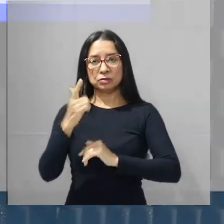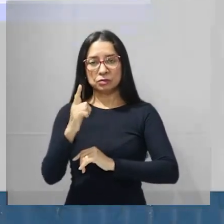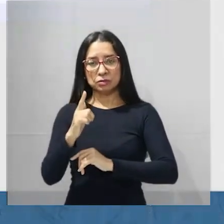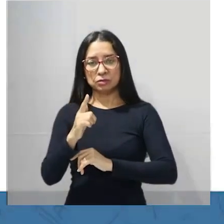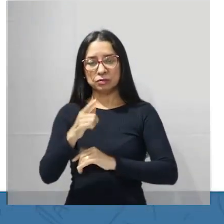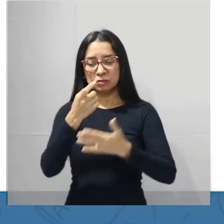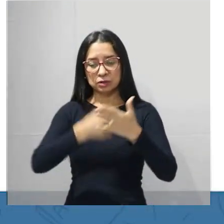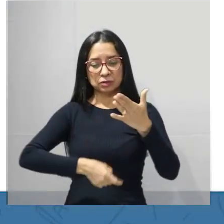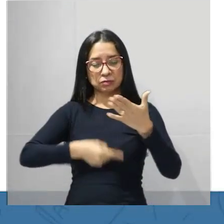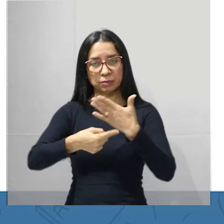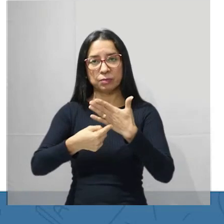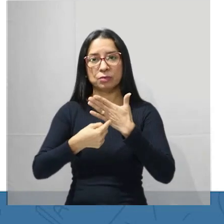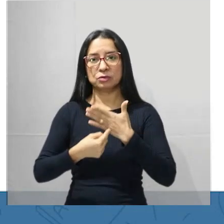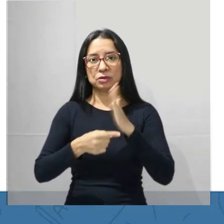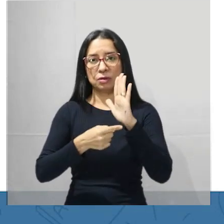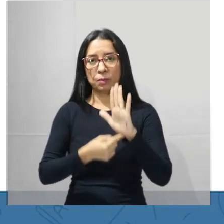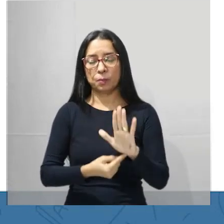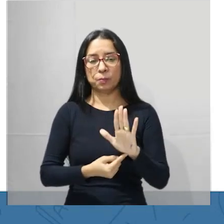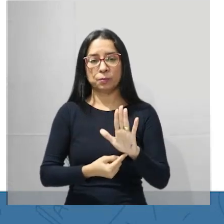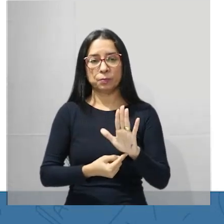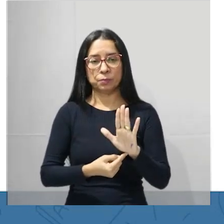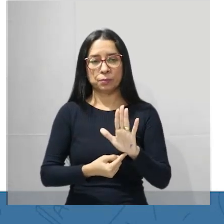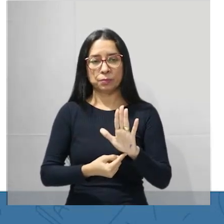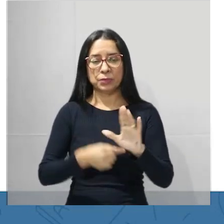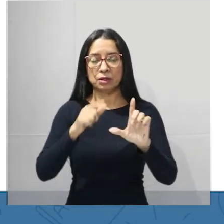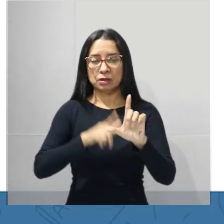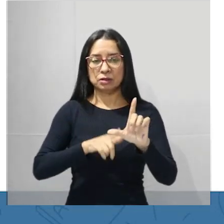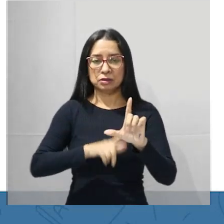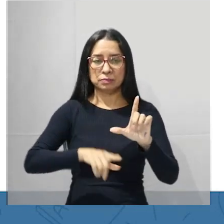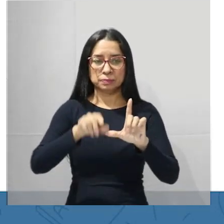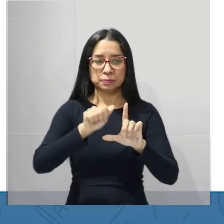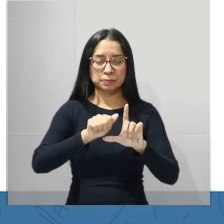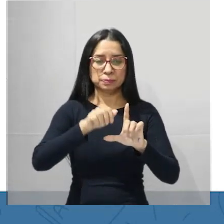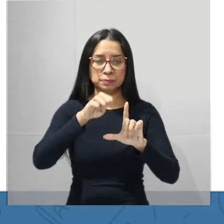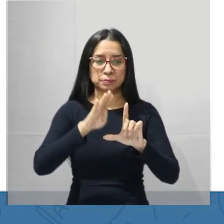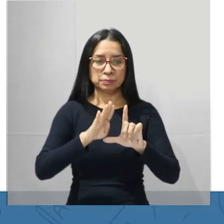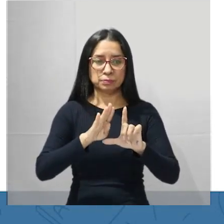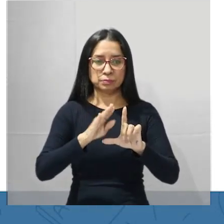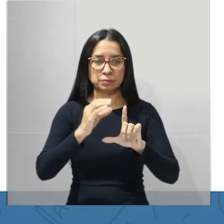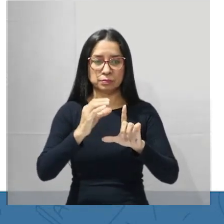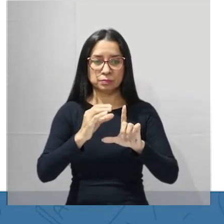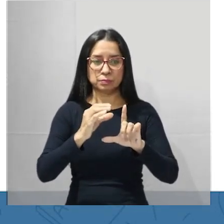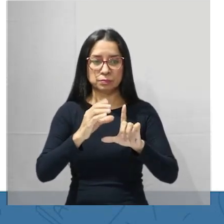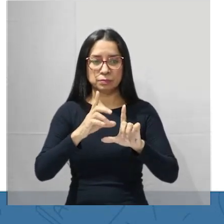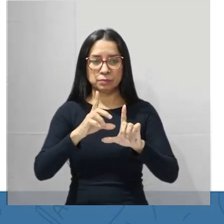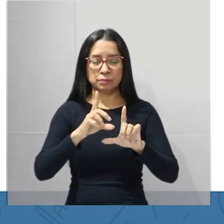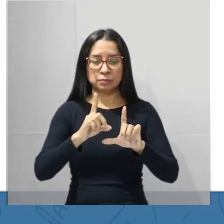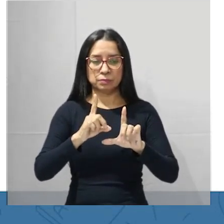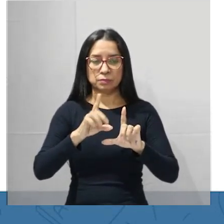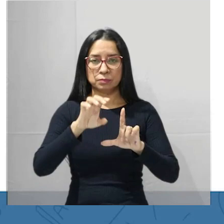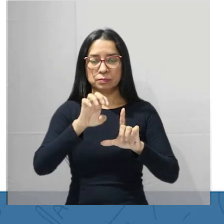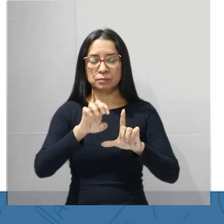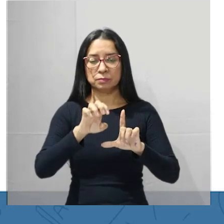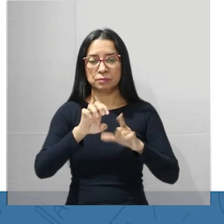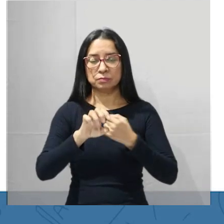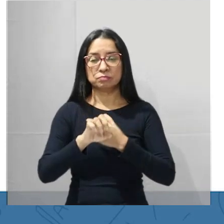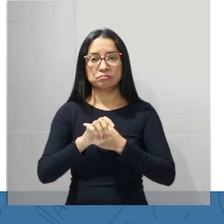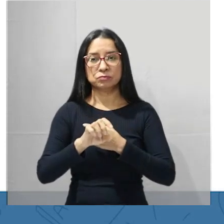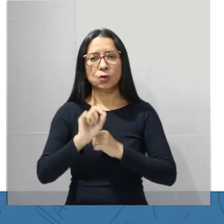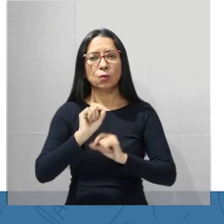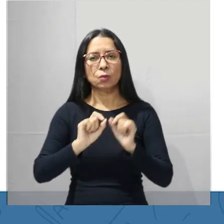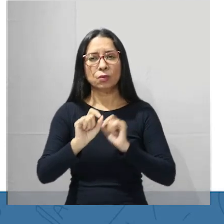dizer, né? Que vai gerar a valorização da escala local, crescimento de áreas periféricas, densificação do